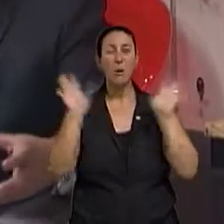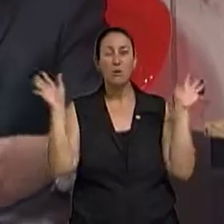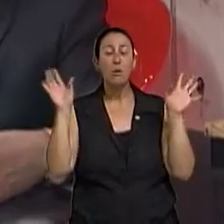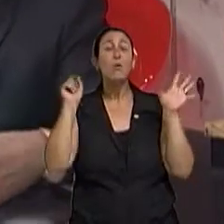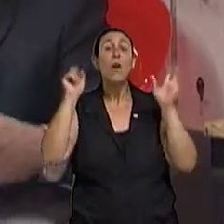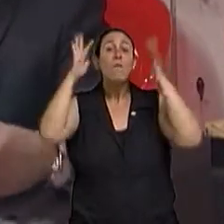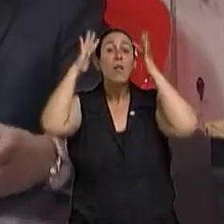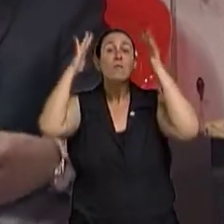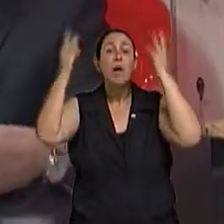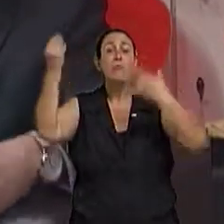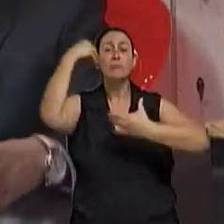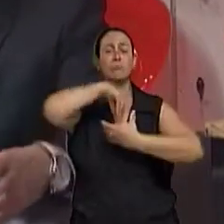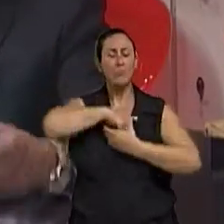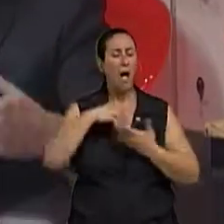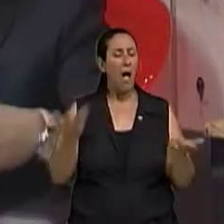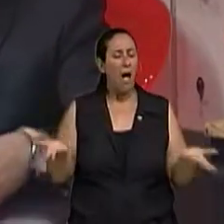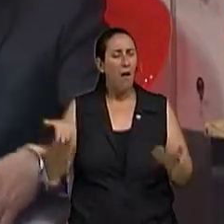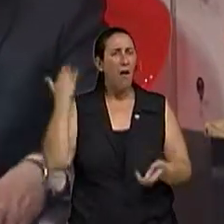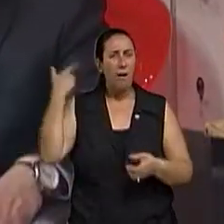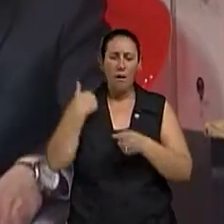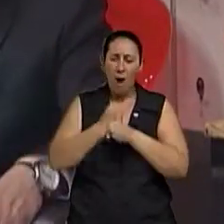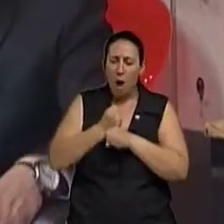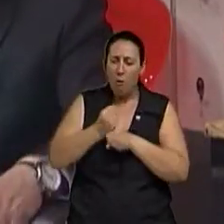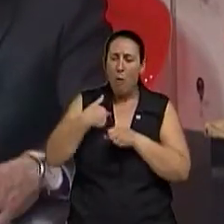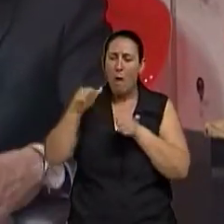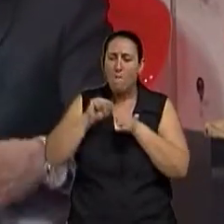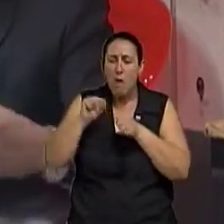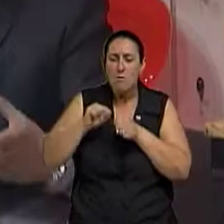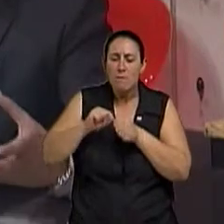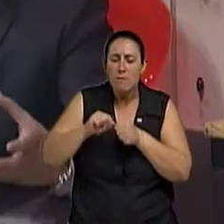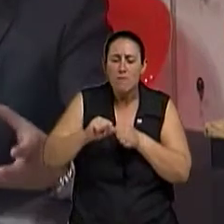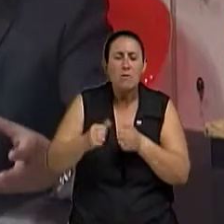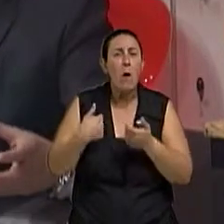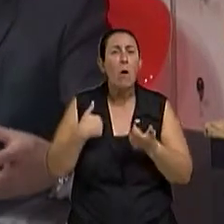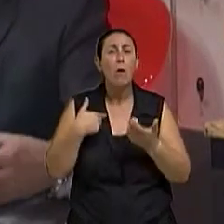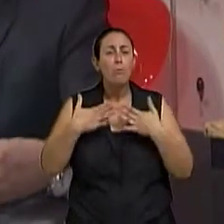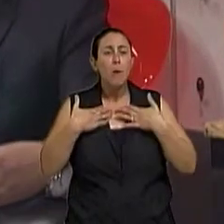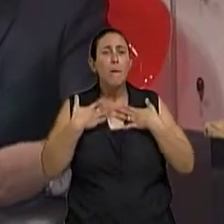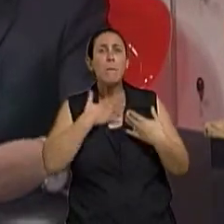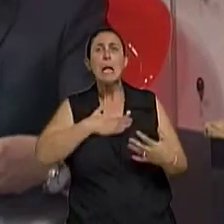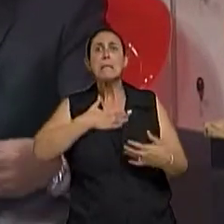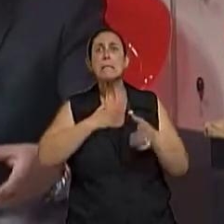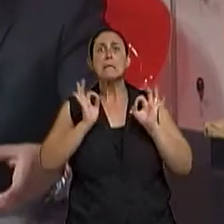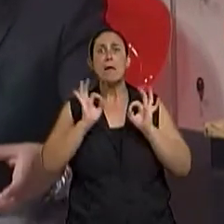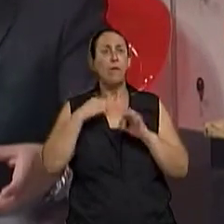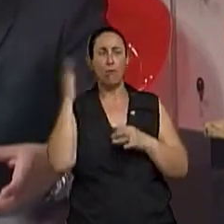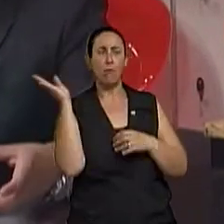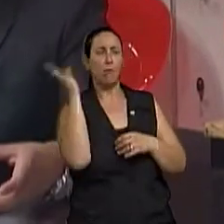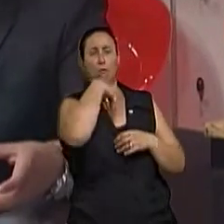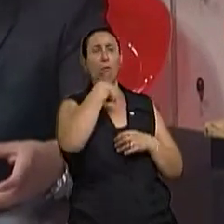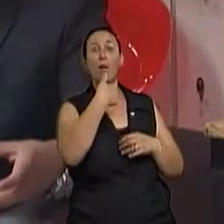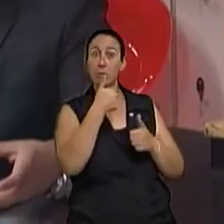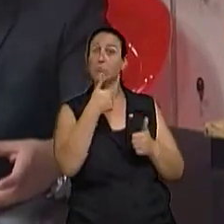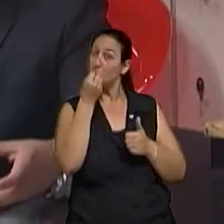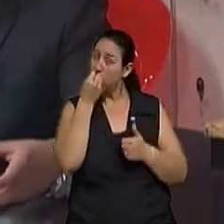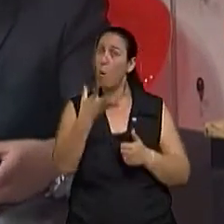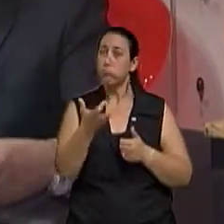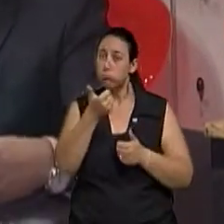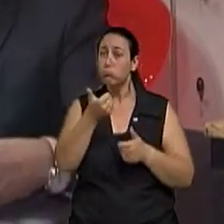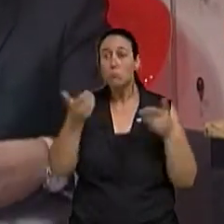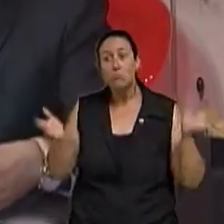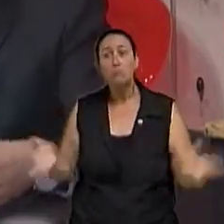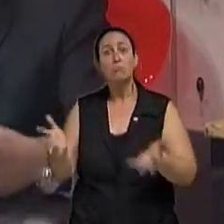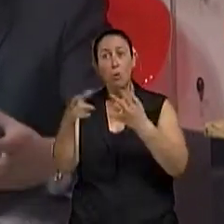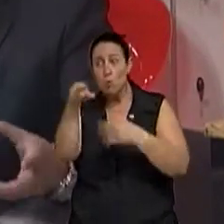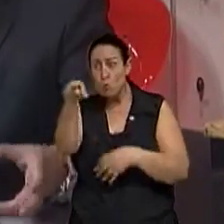interna, reflexão interna em relação ao seu próprio ser. Sim. Isso também é um motivador. E a nossa função é também estimular isso. Da leitura